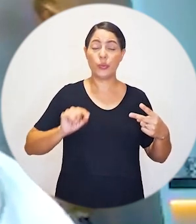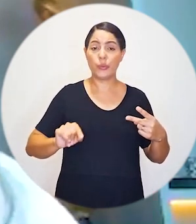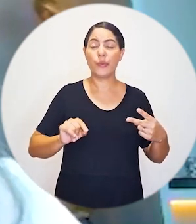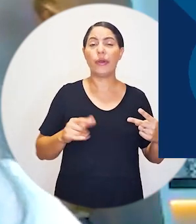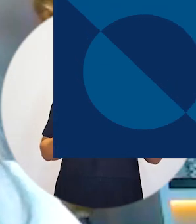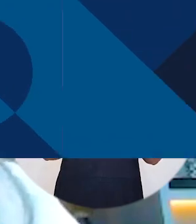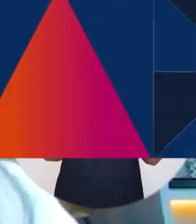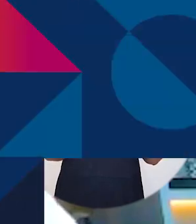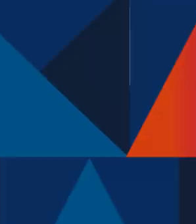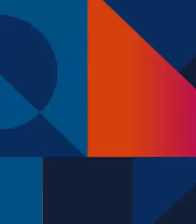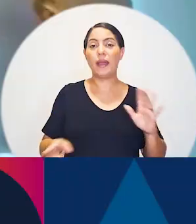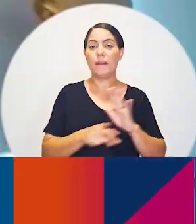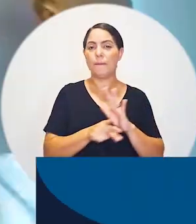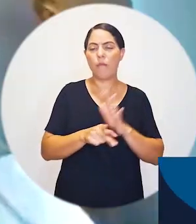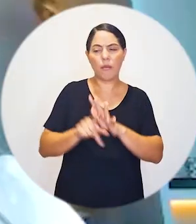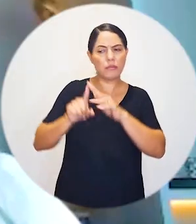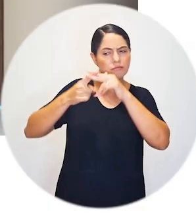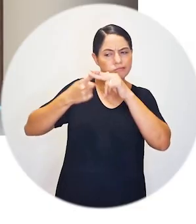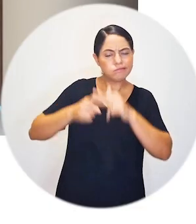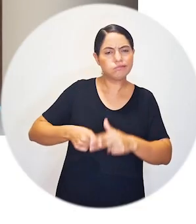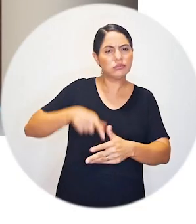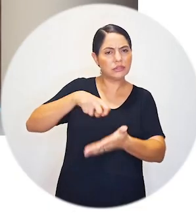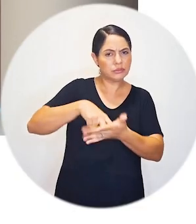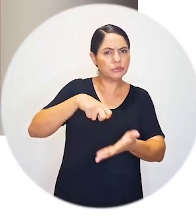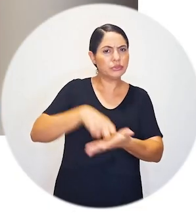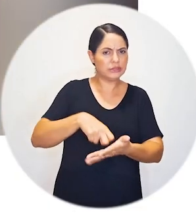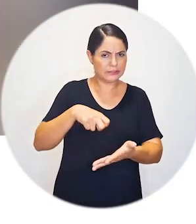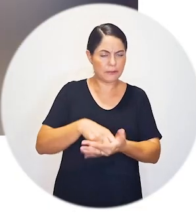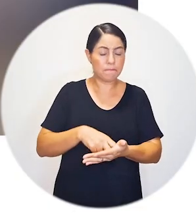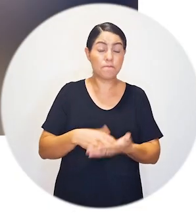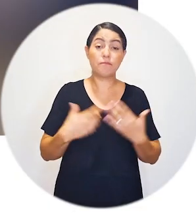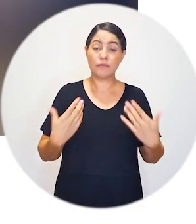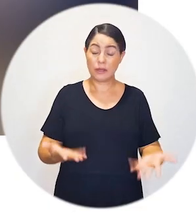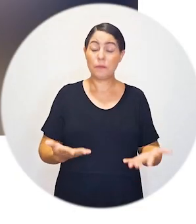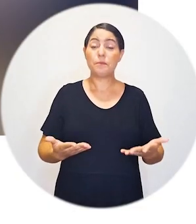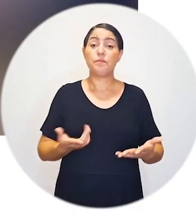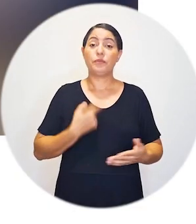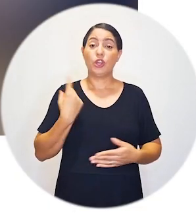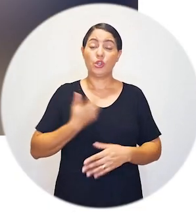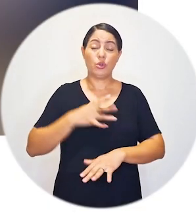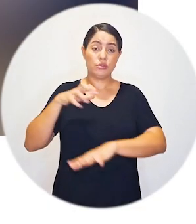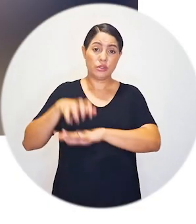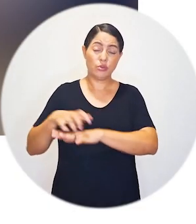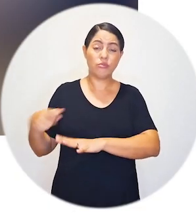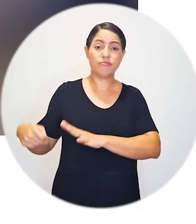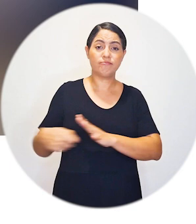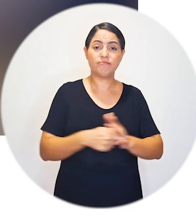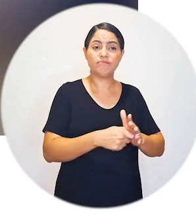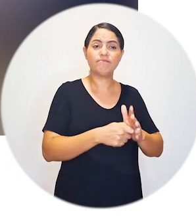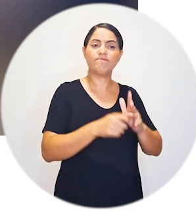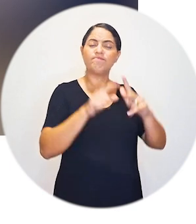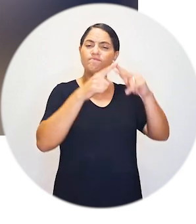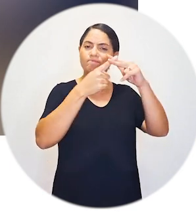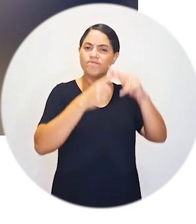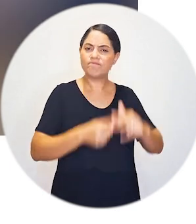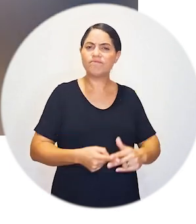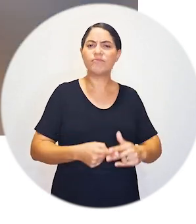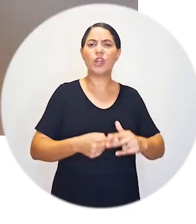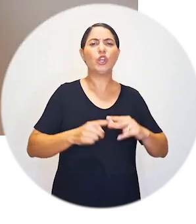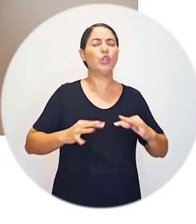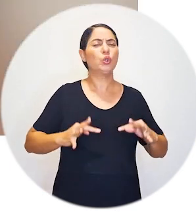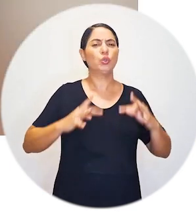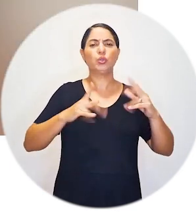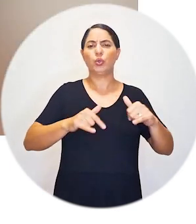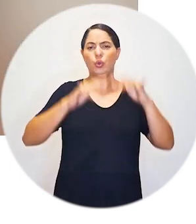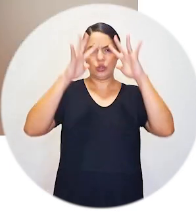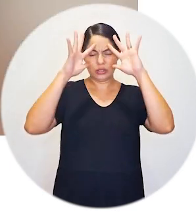vertente das correções, né? Essa gestão, a gente primou por fazer a correção em todos